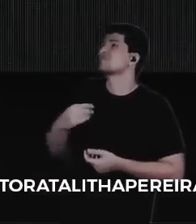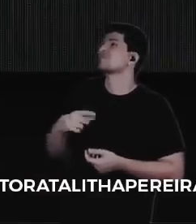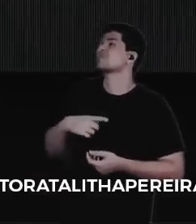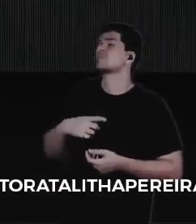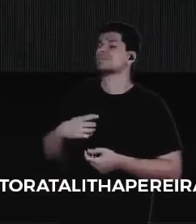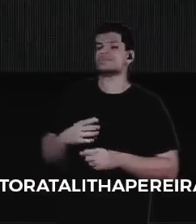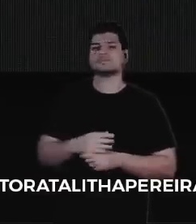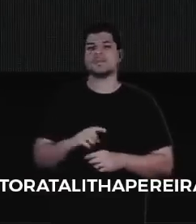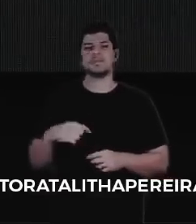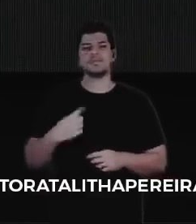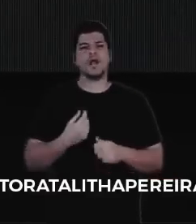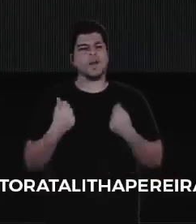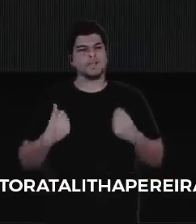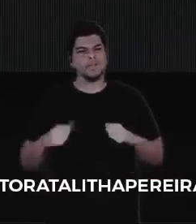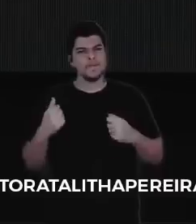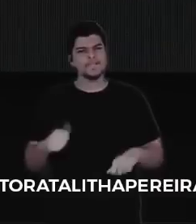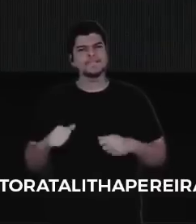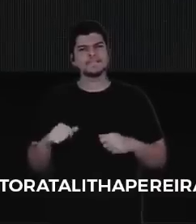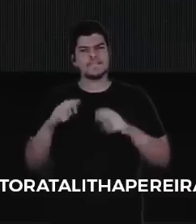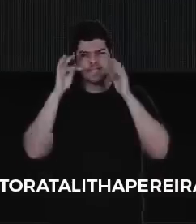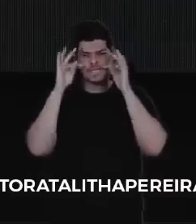A gente já tem que testemunhar,